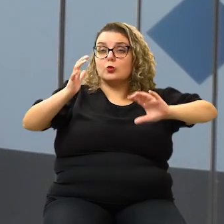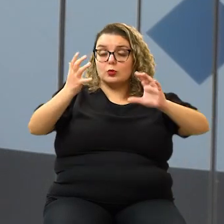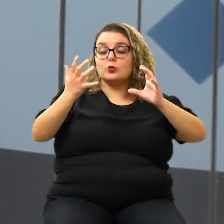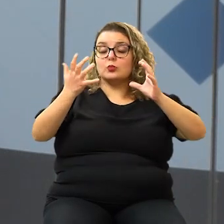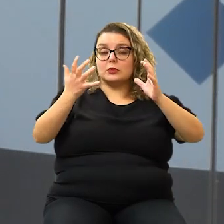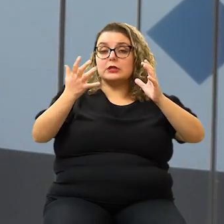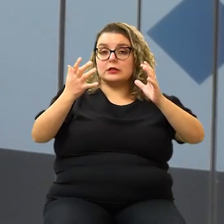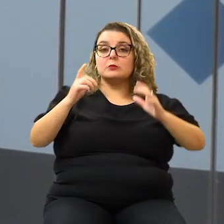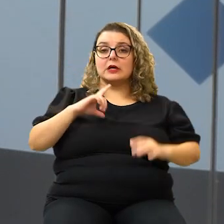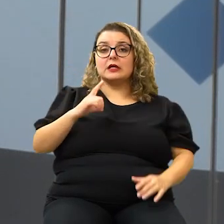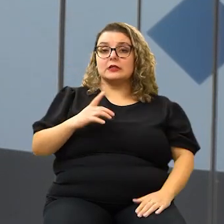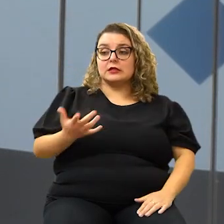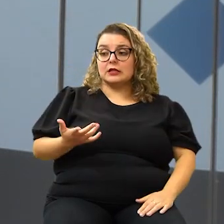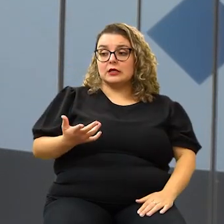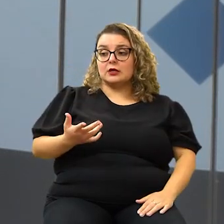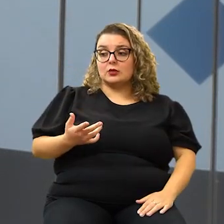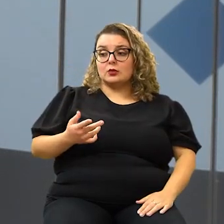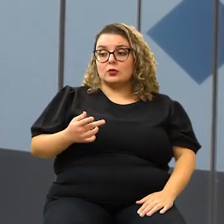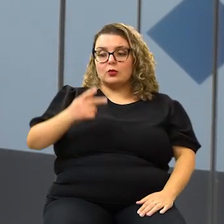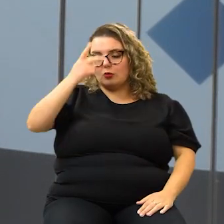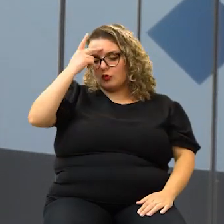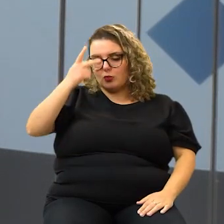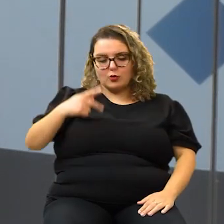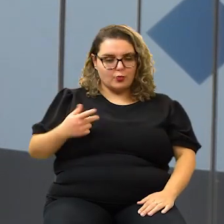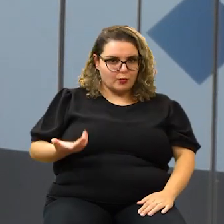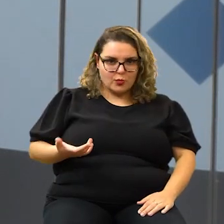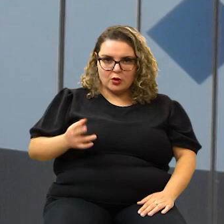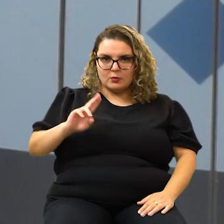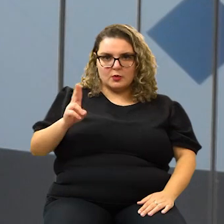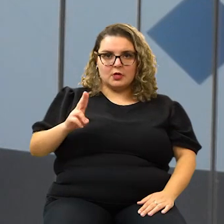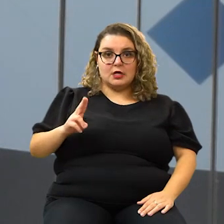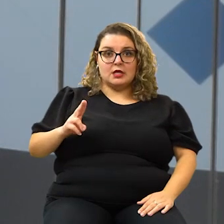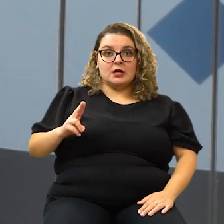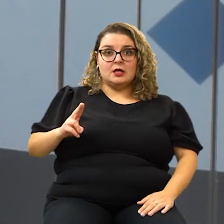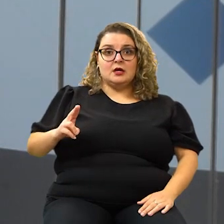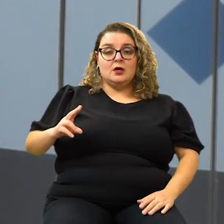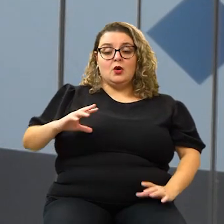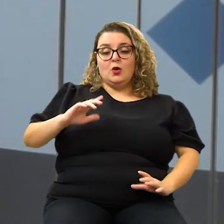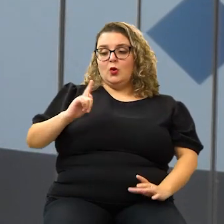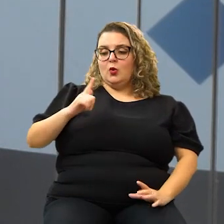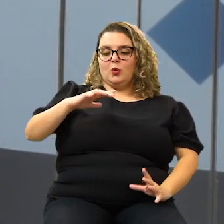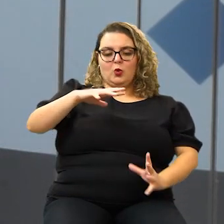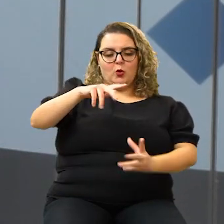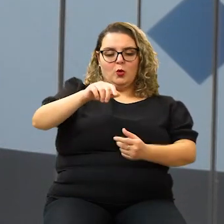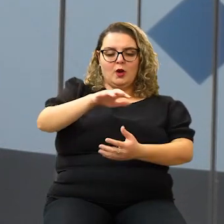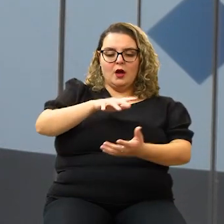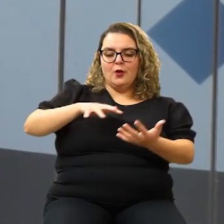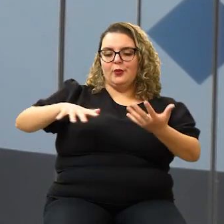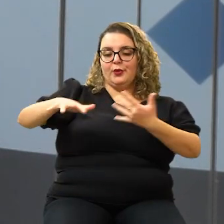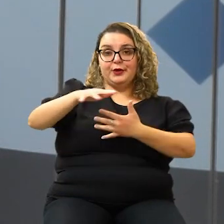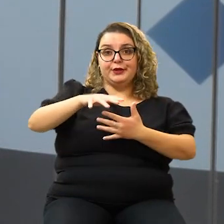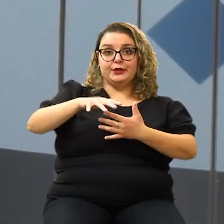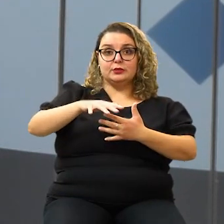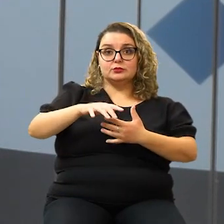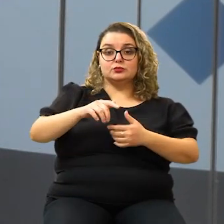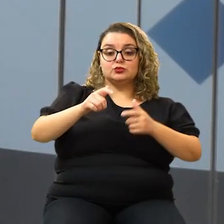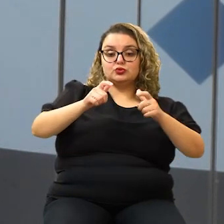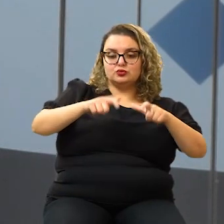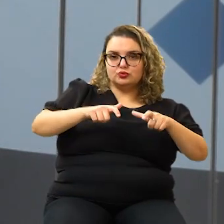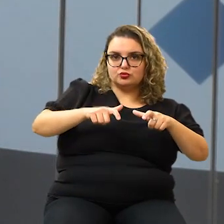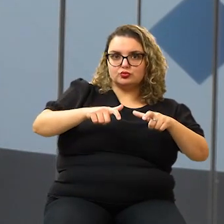tem o próprio nome, a circulação global, quer dizer, um local influencia o